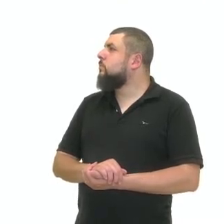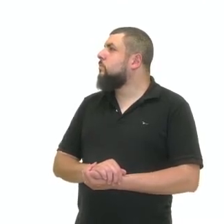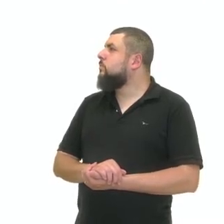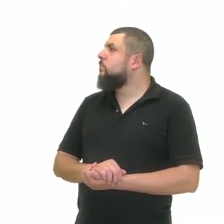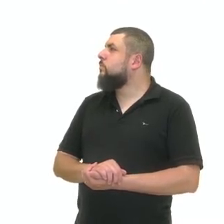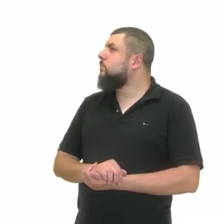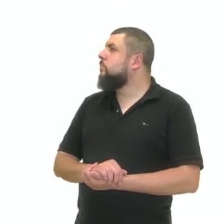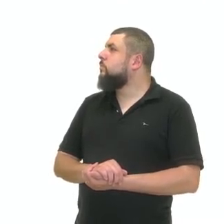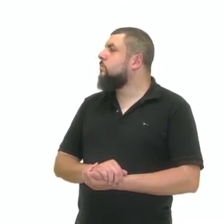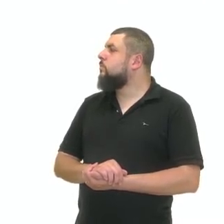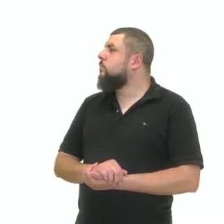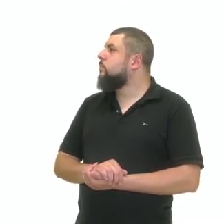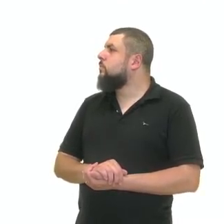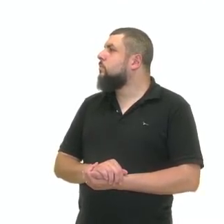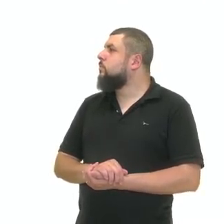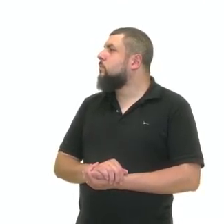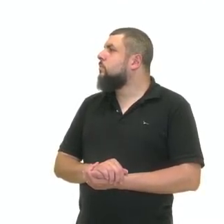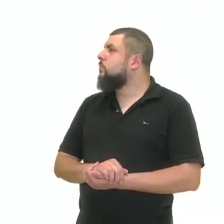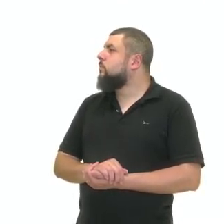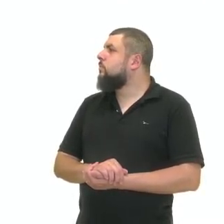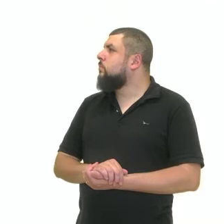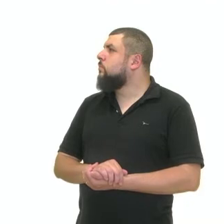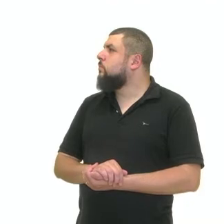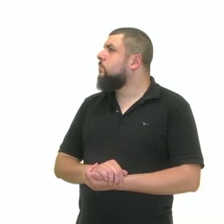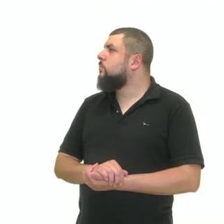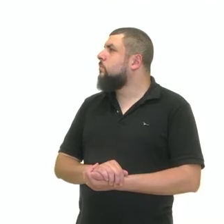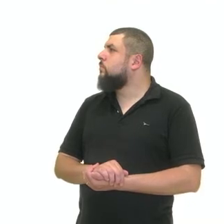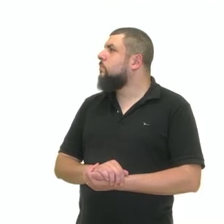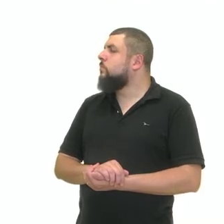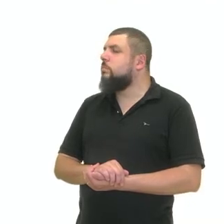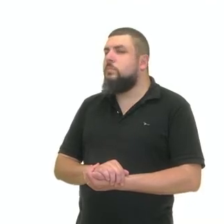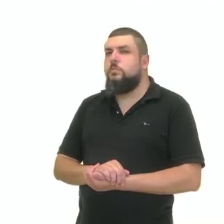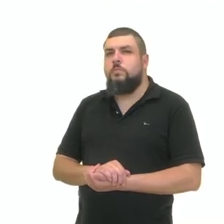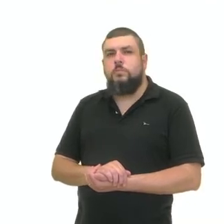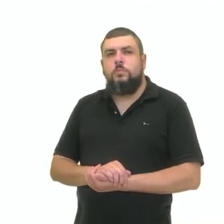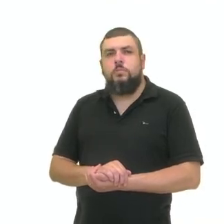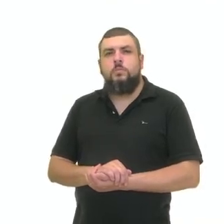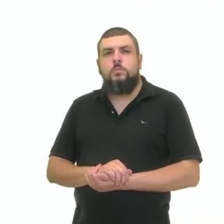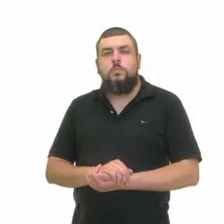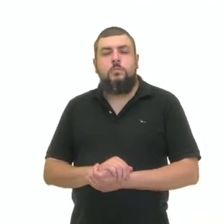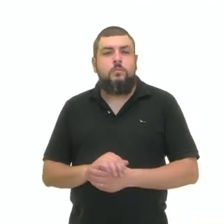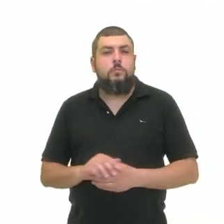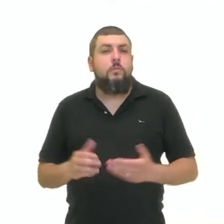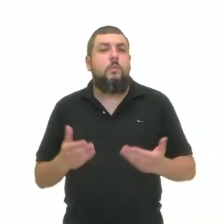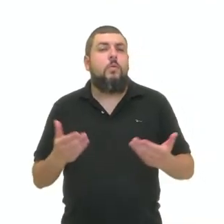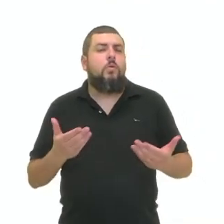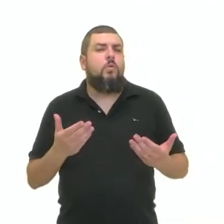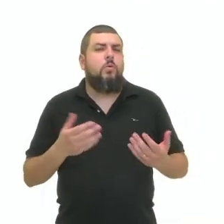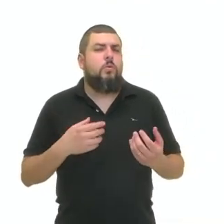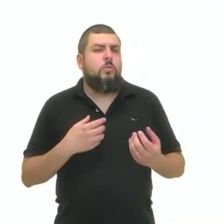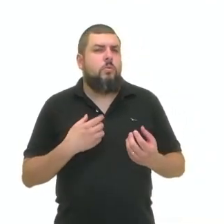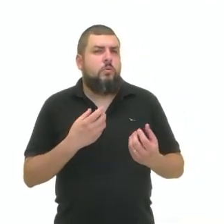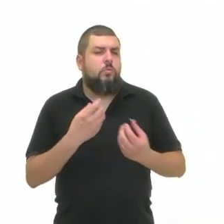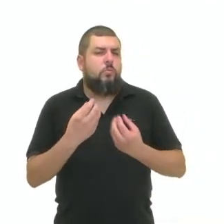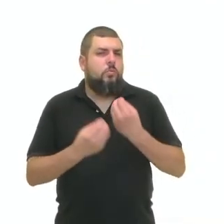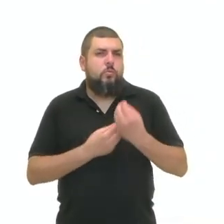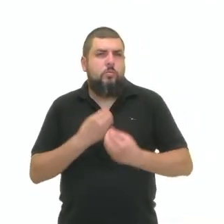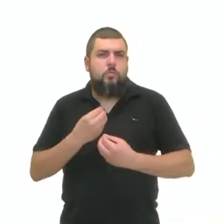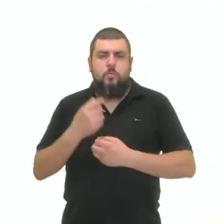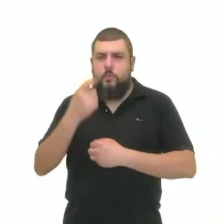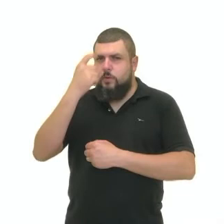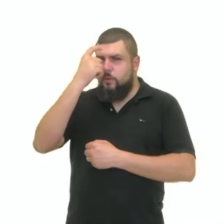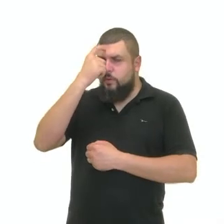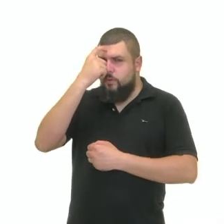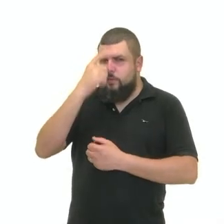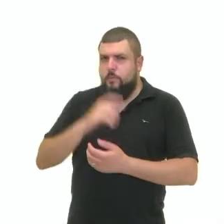de 14 para 15 de agosto de 1947. E atualmente, como que está essa questão? O